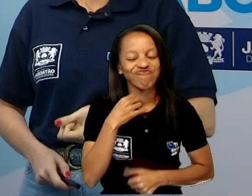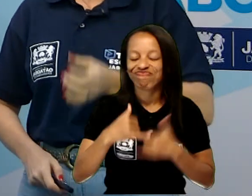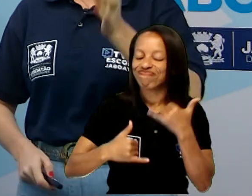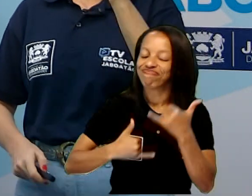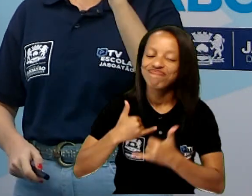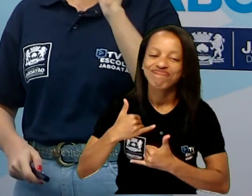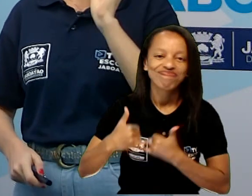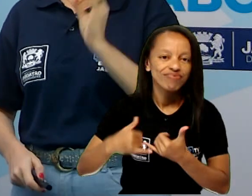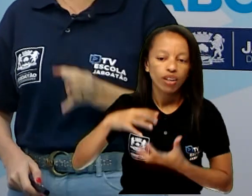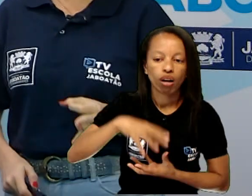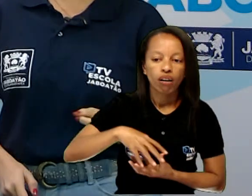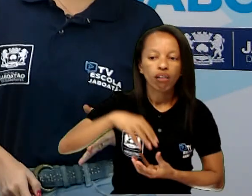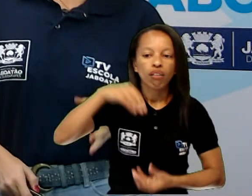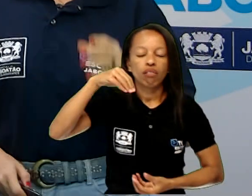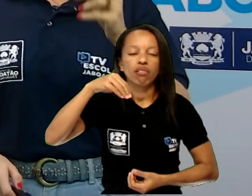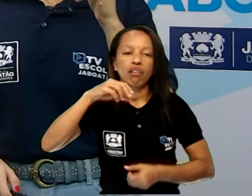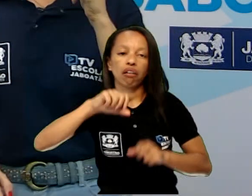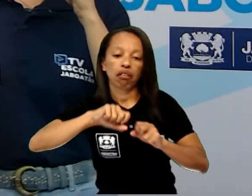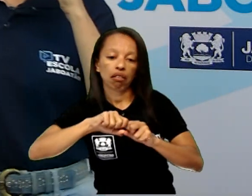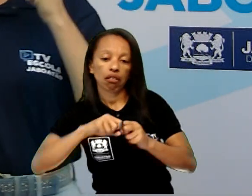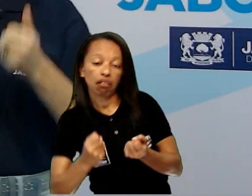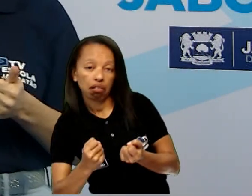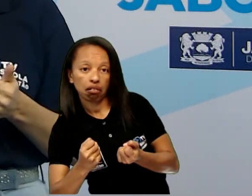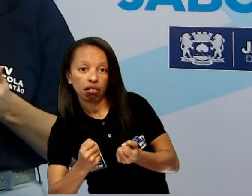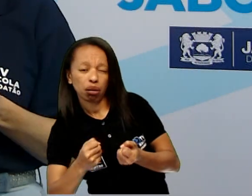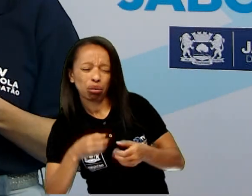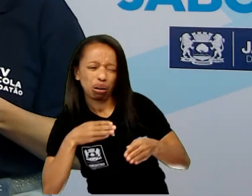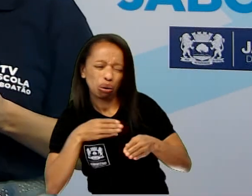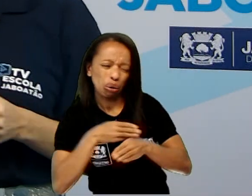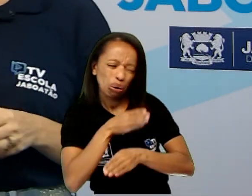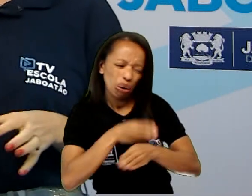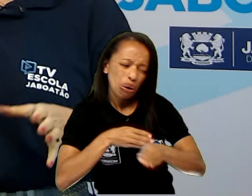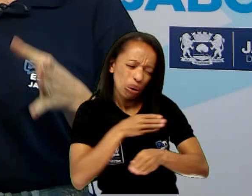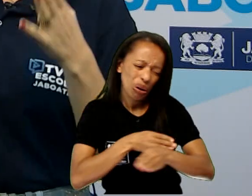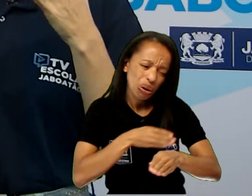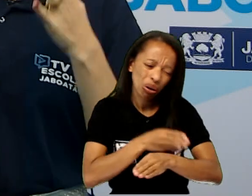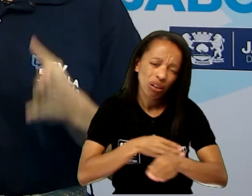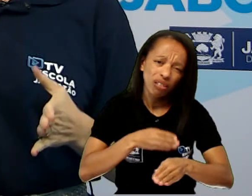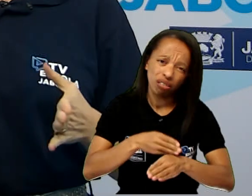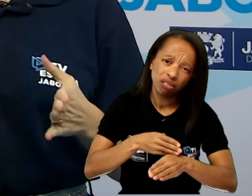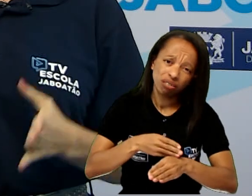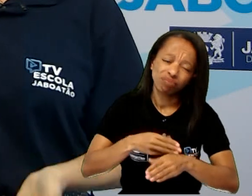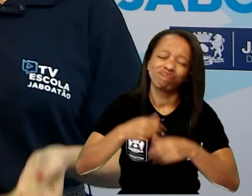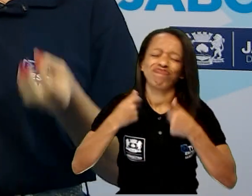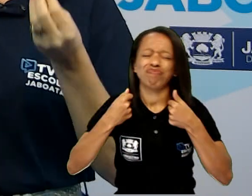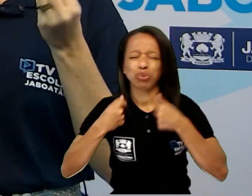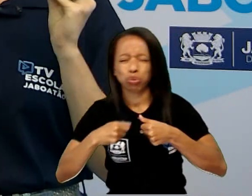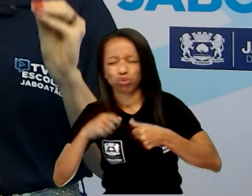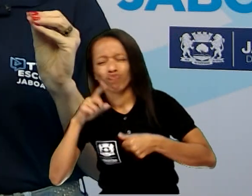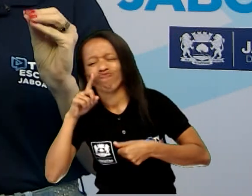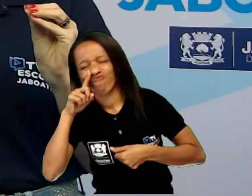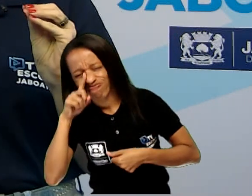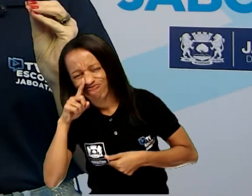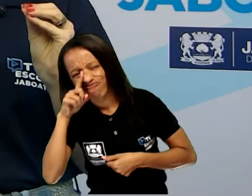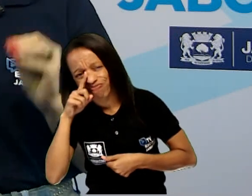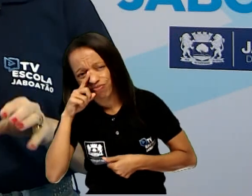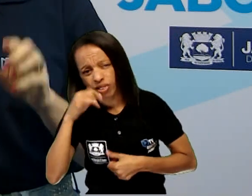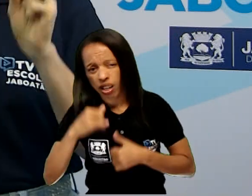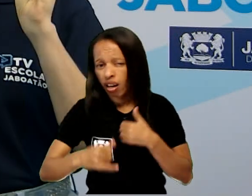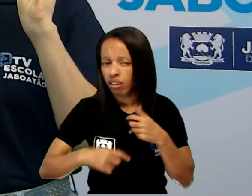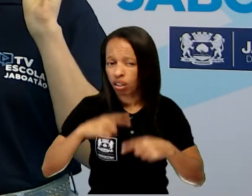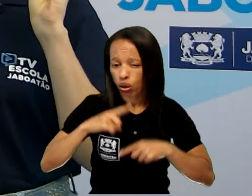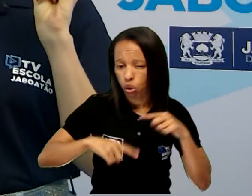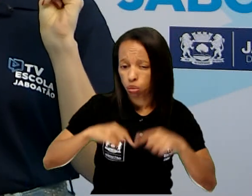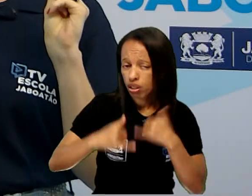tá? Garrafa quebra, garrafa corta, sabe? Pode trazer acidente para você. Não é objeto para você brincar.